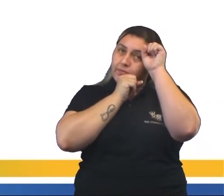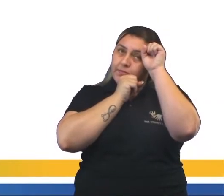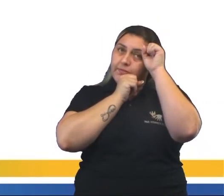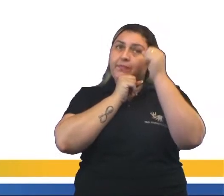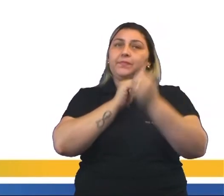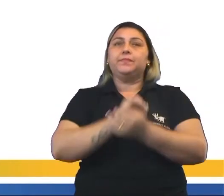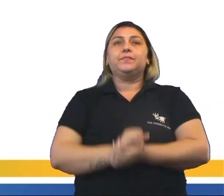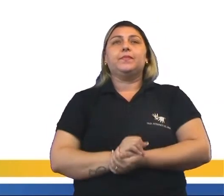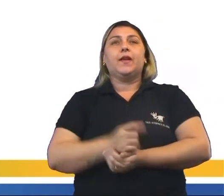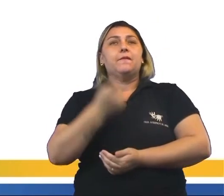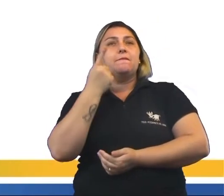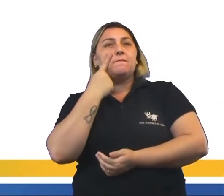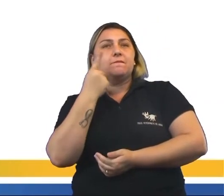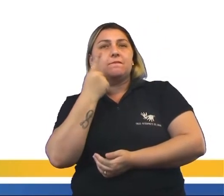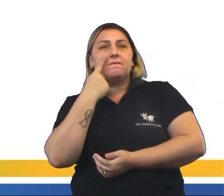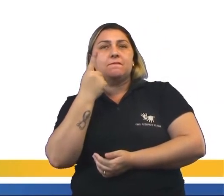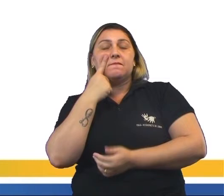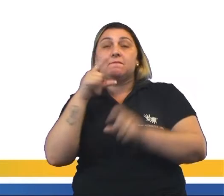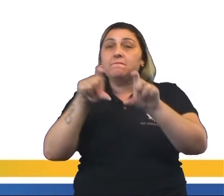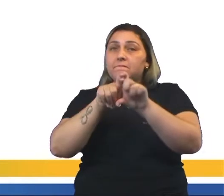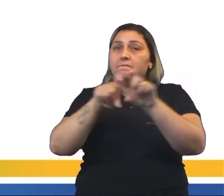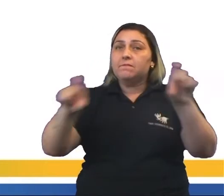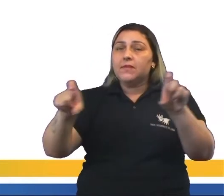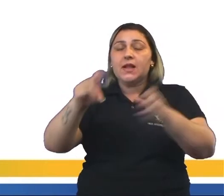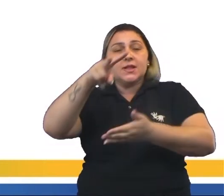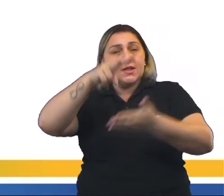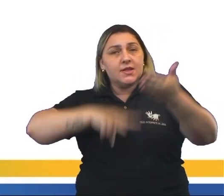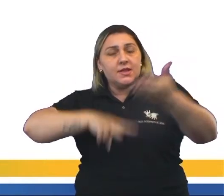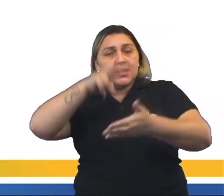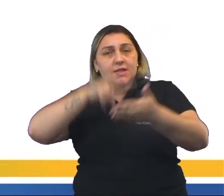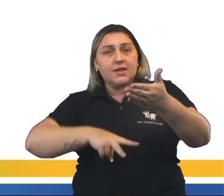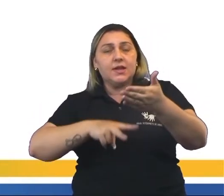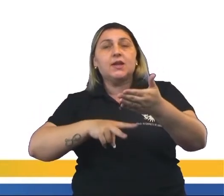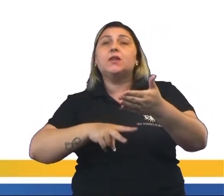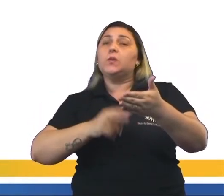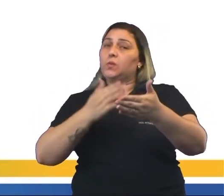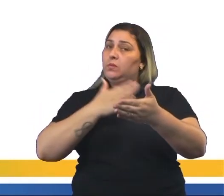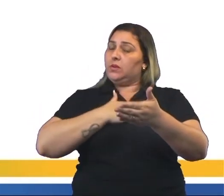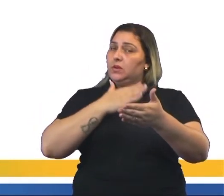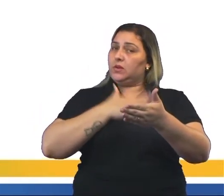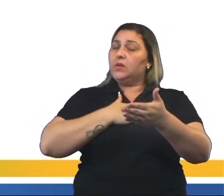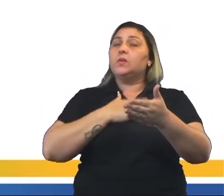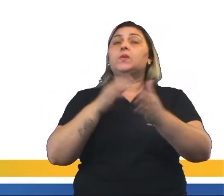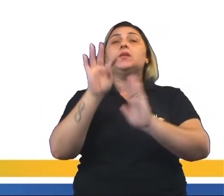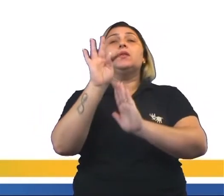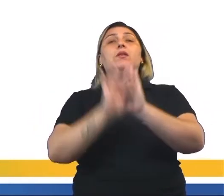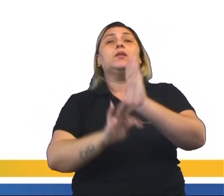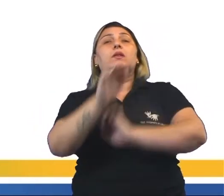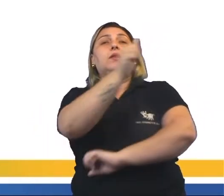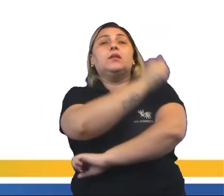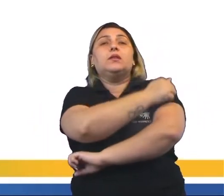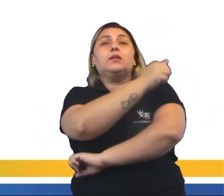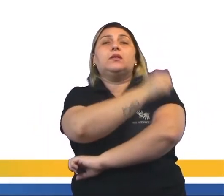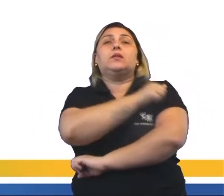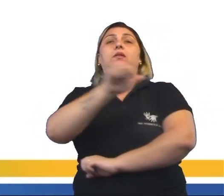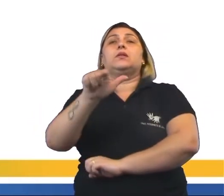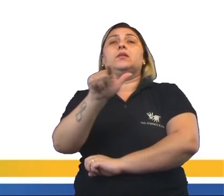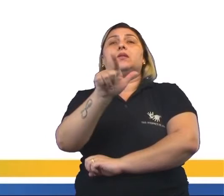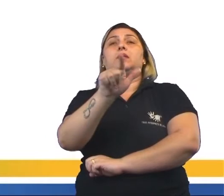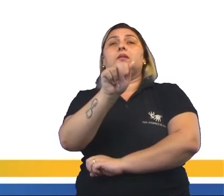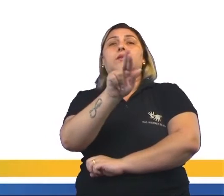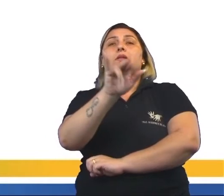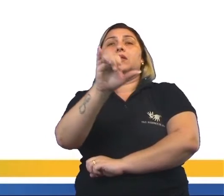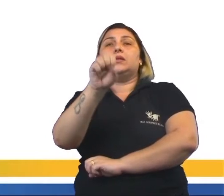dormir. Observado esse trecho, gente, lido comigo, esse texto da aluna Larissa Helena,